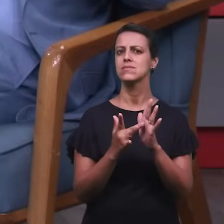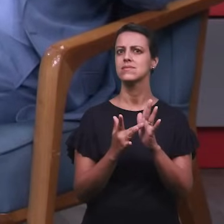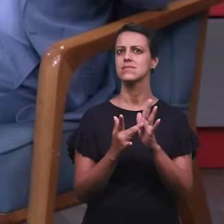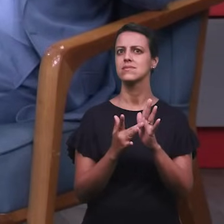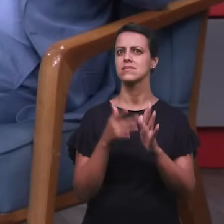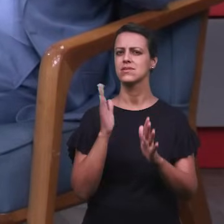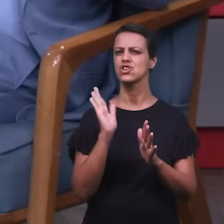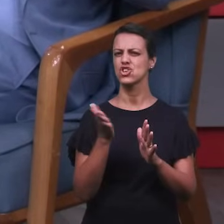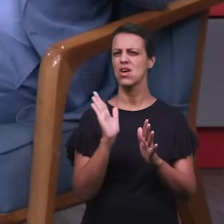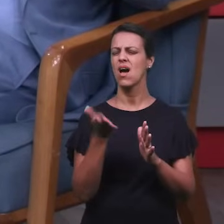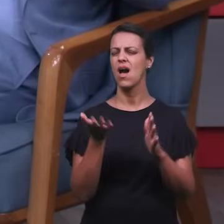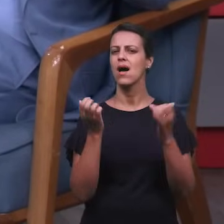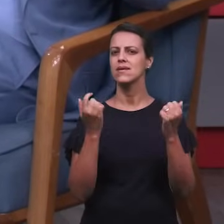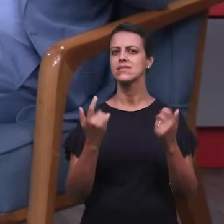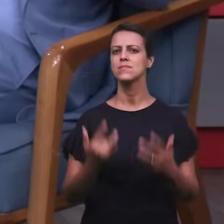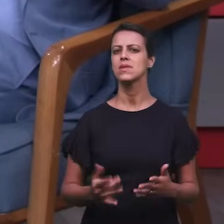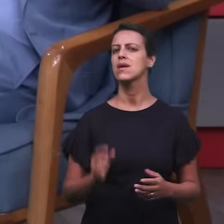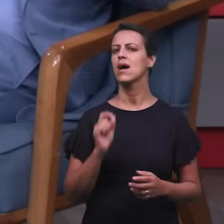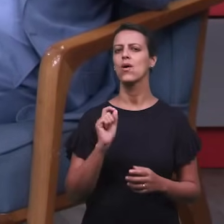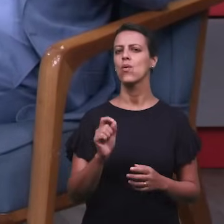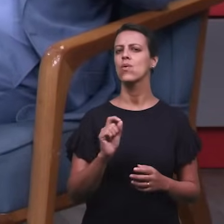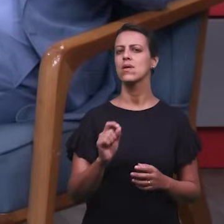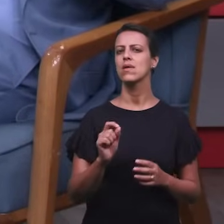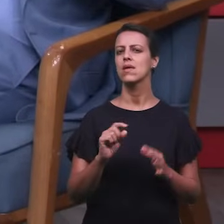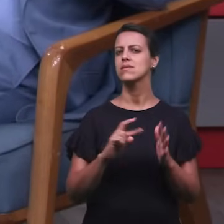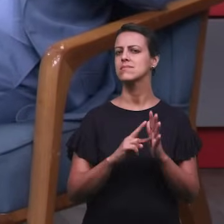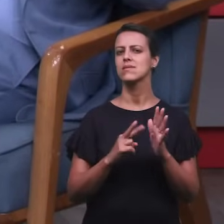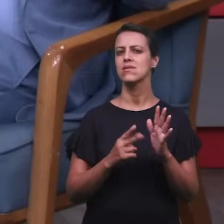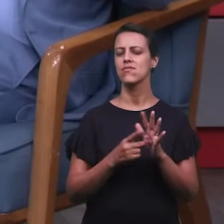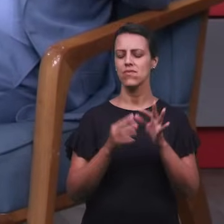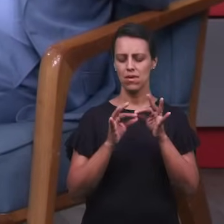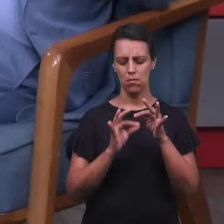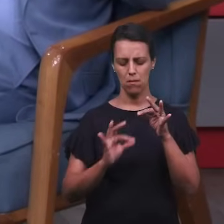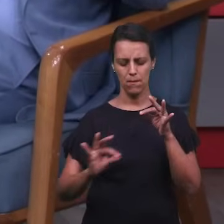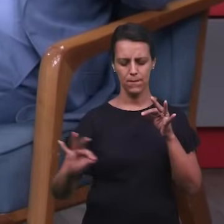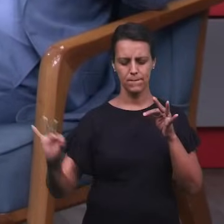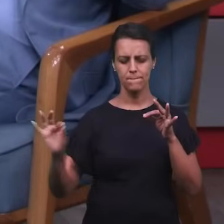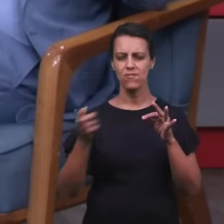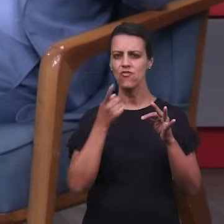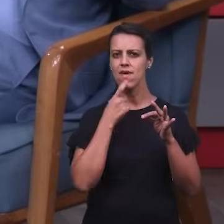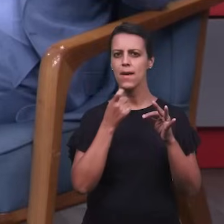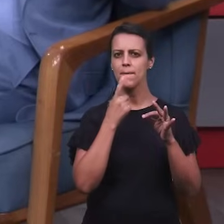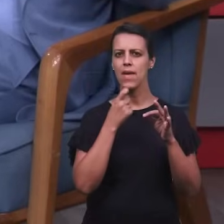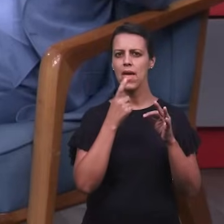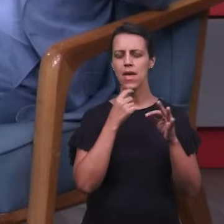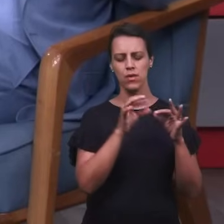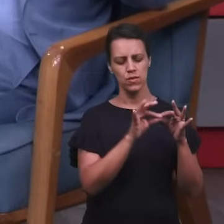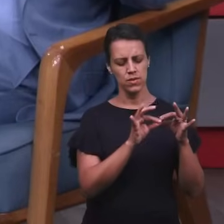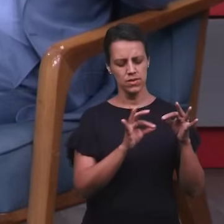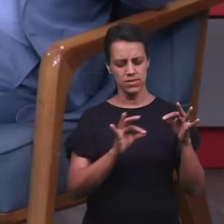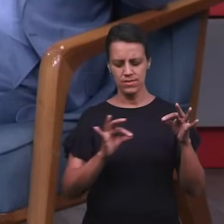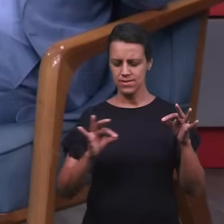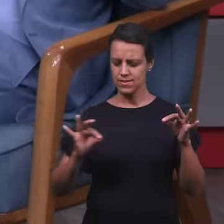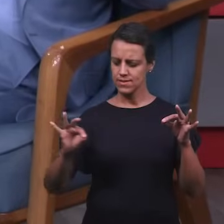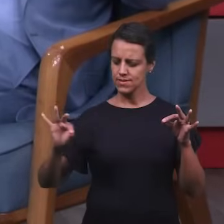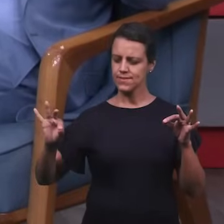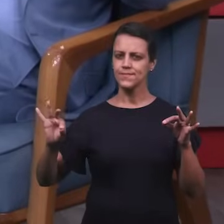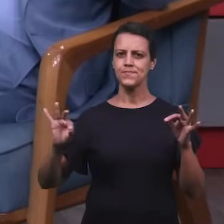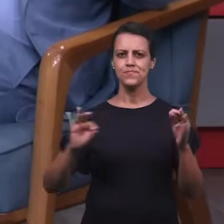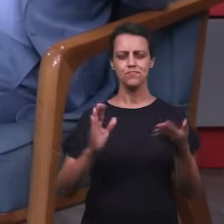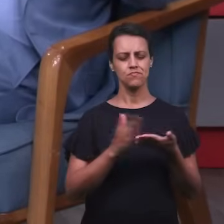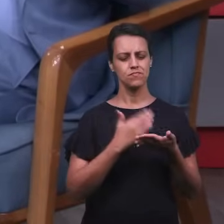anterior sobre a figura do fio escarlate, que é como se fosse uma linha, né? Como se fosse um percurso